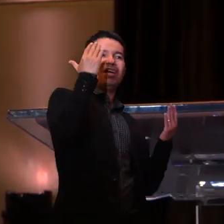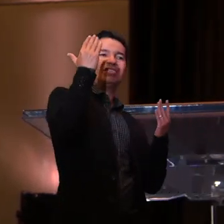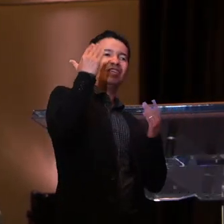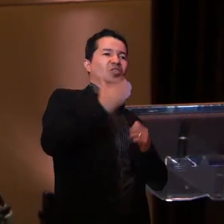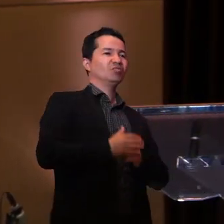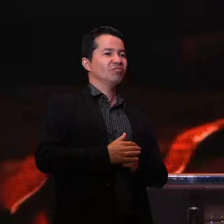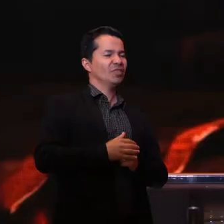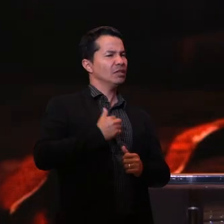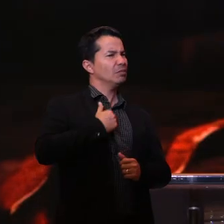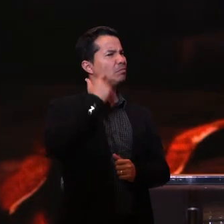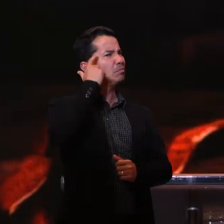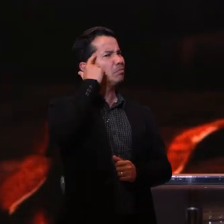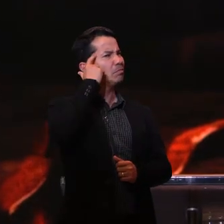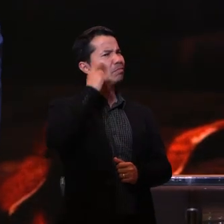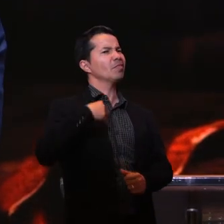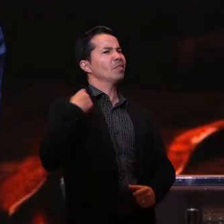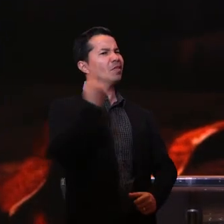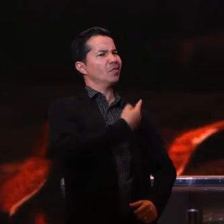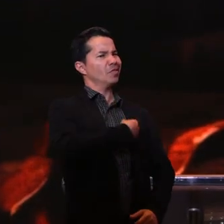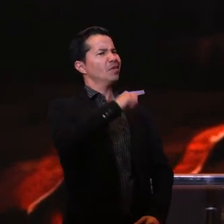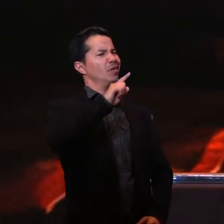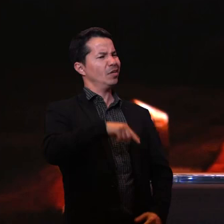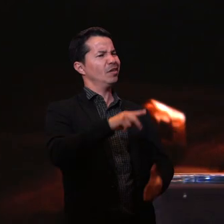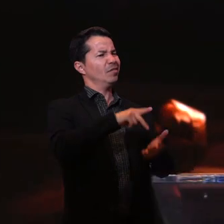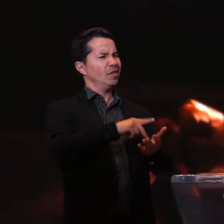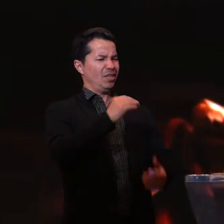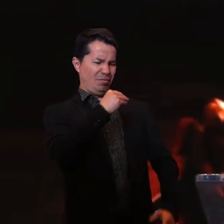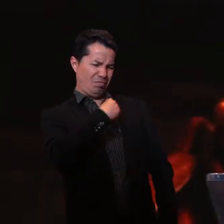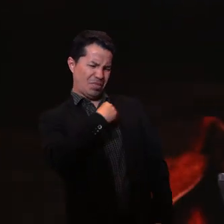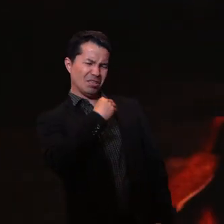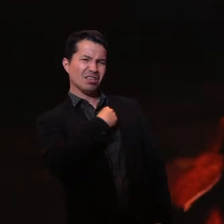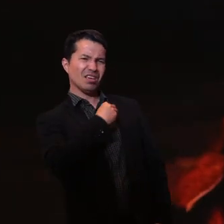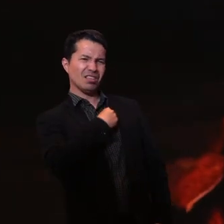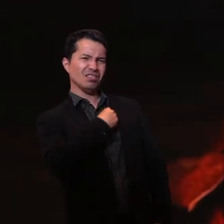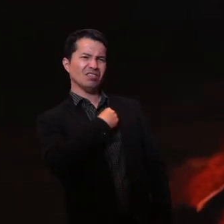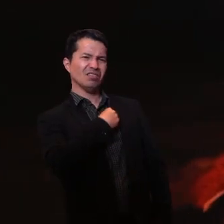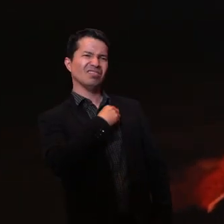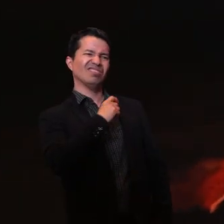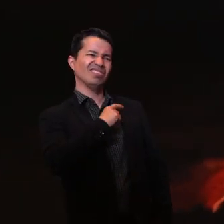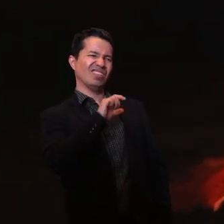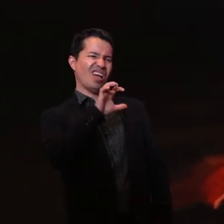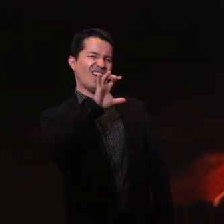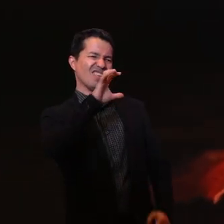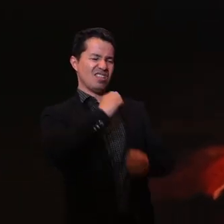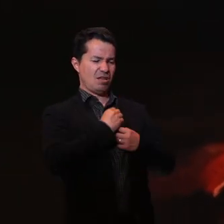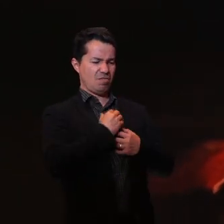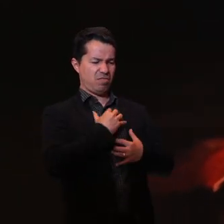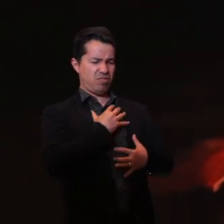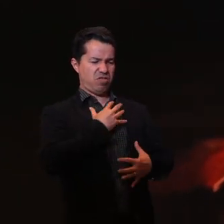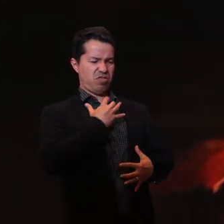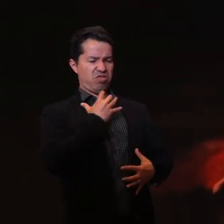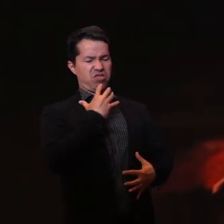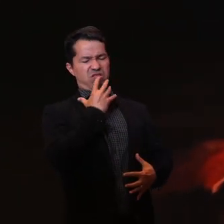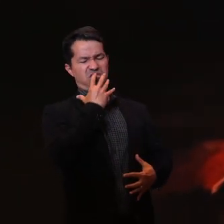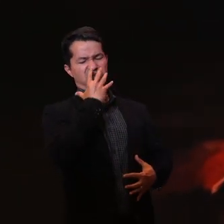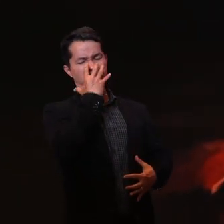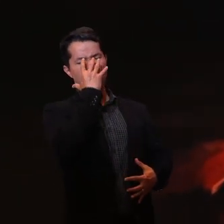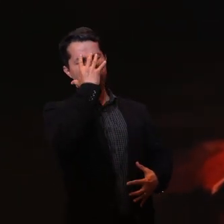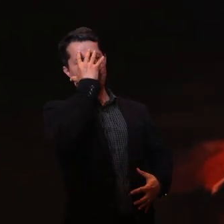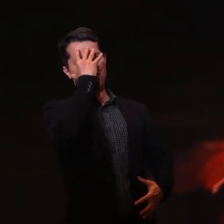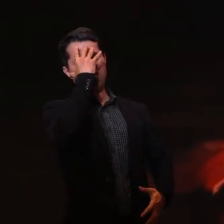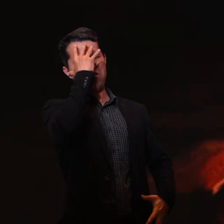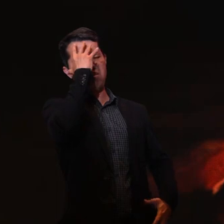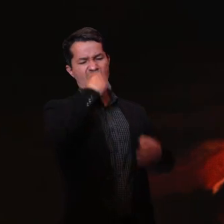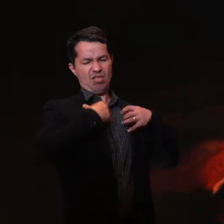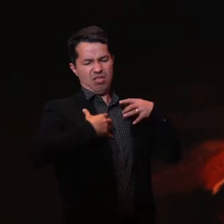a nossa natureza caída faz a gente produzir teia de aranha, ovo de cobra,